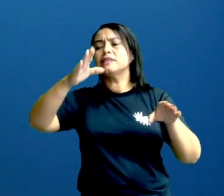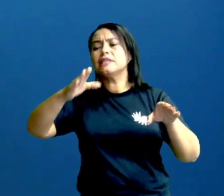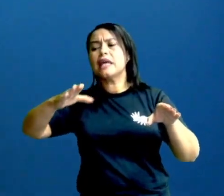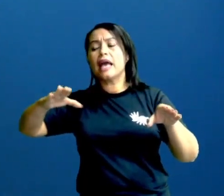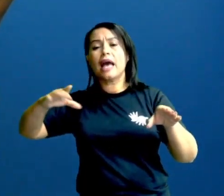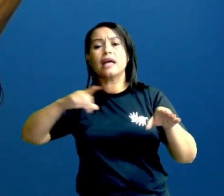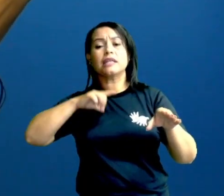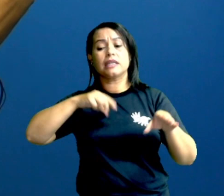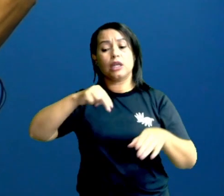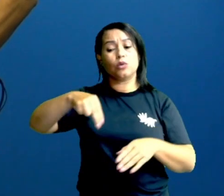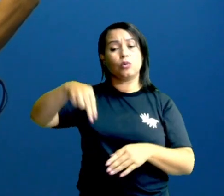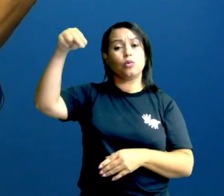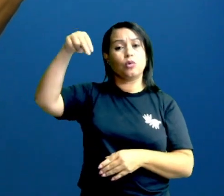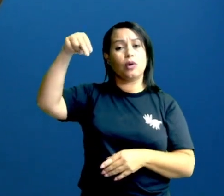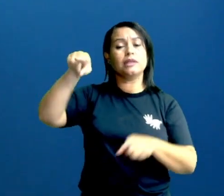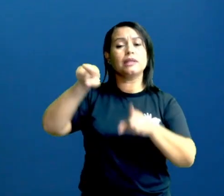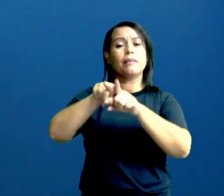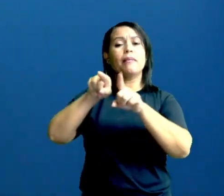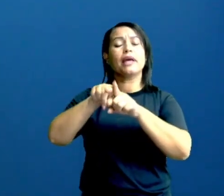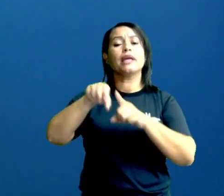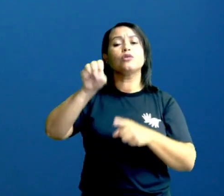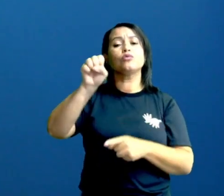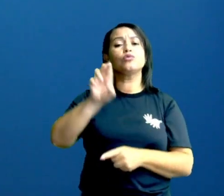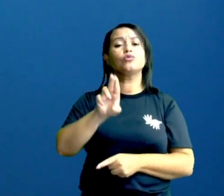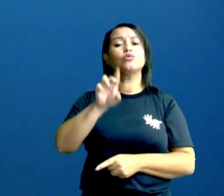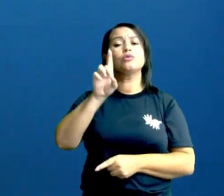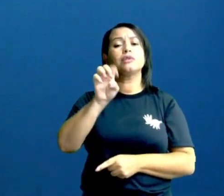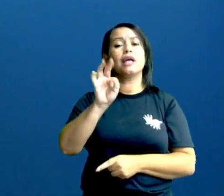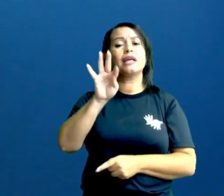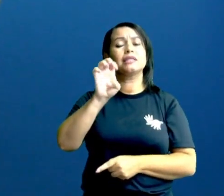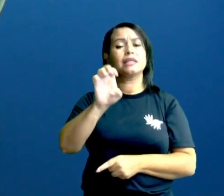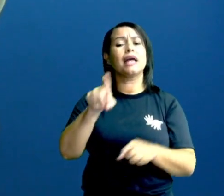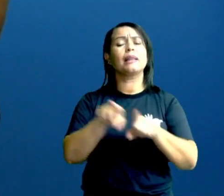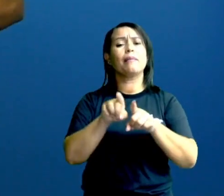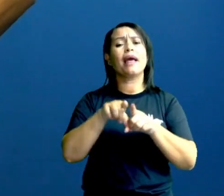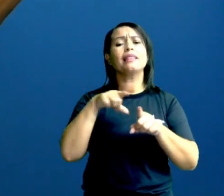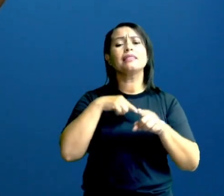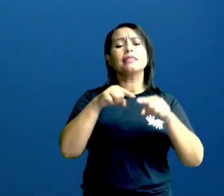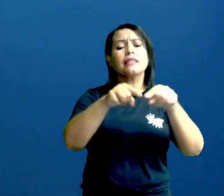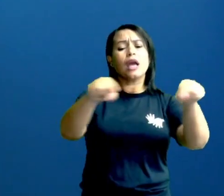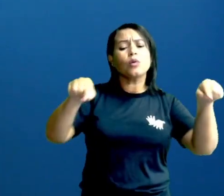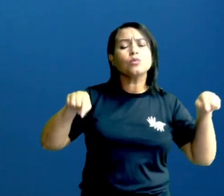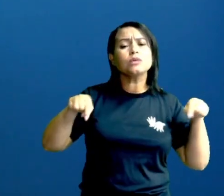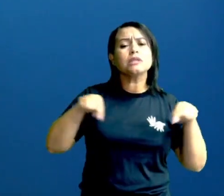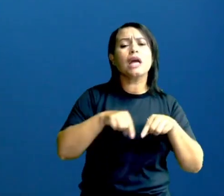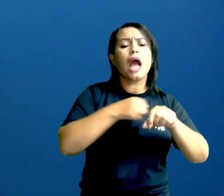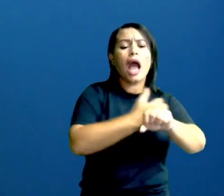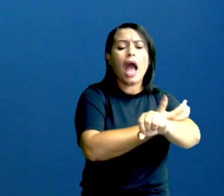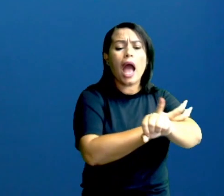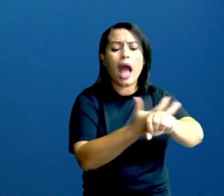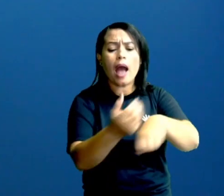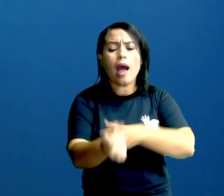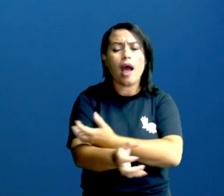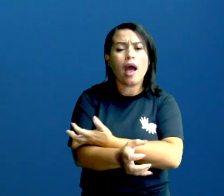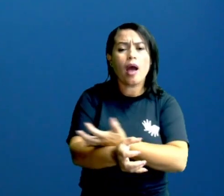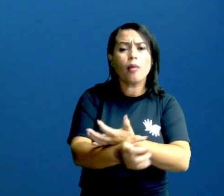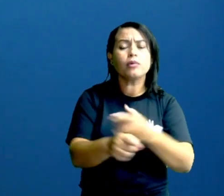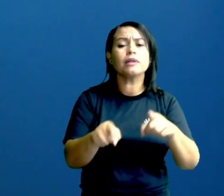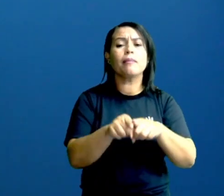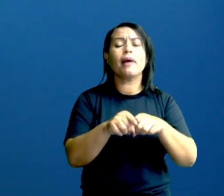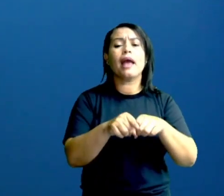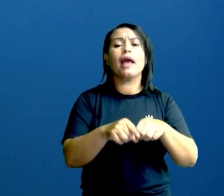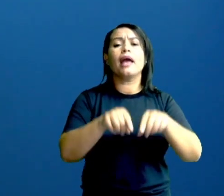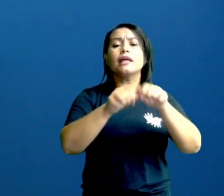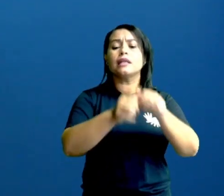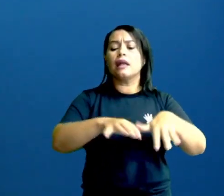norte por exemplo aqui na parte mais Sudeste né a gente região de campo né que chegam vegetação rasteira vegetação litorânea também nessa